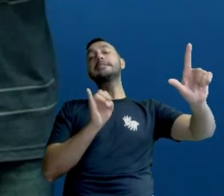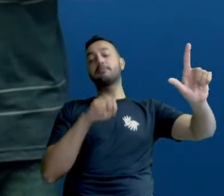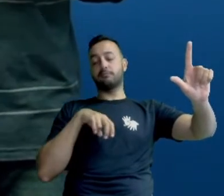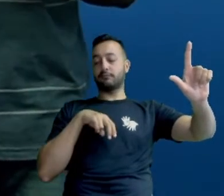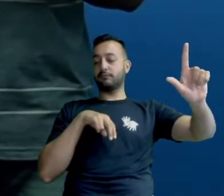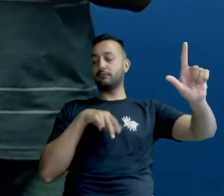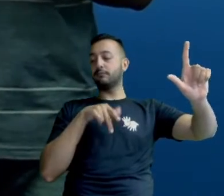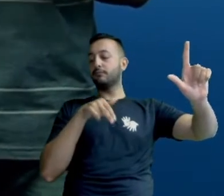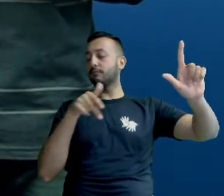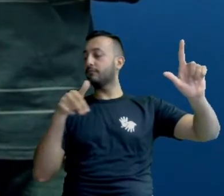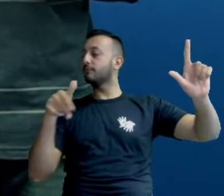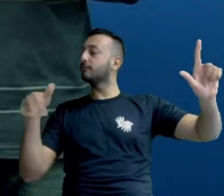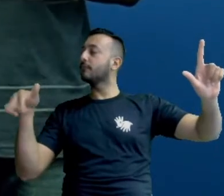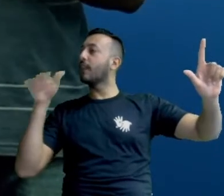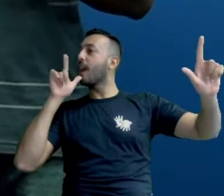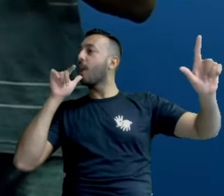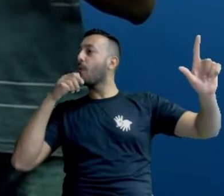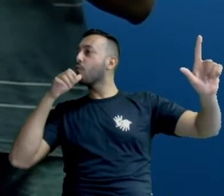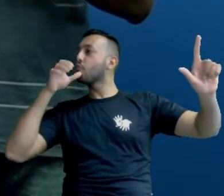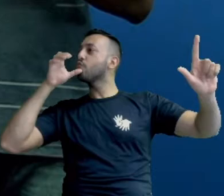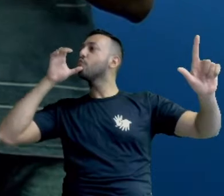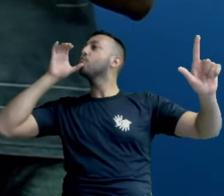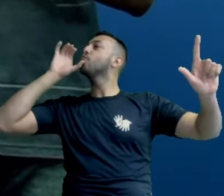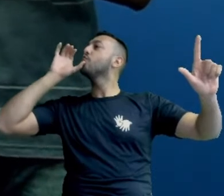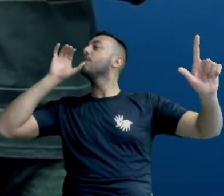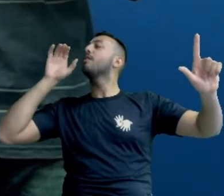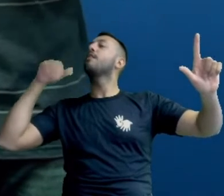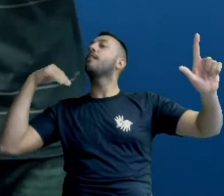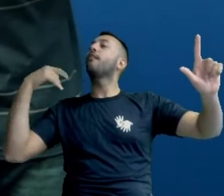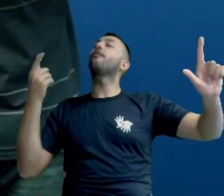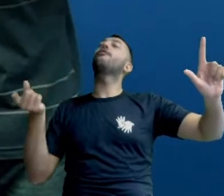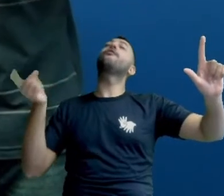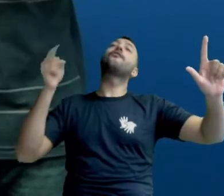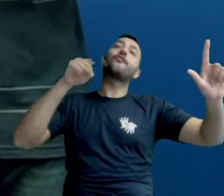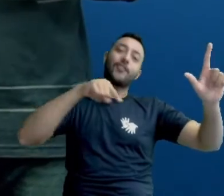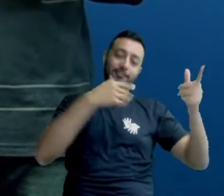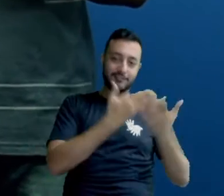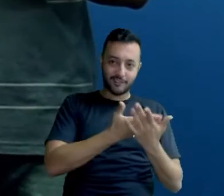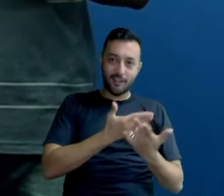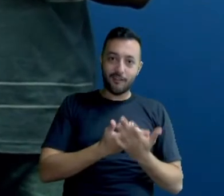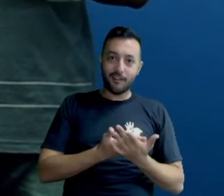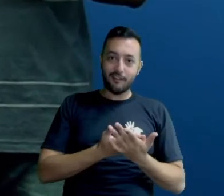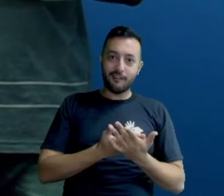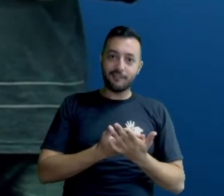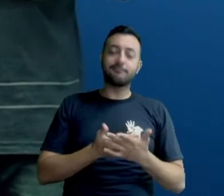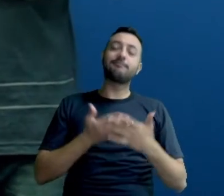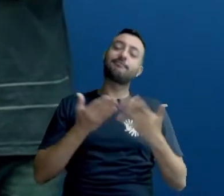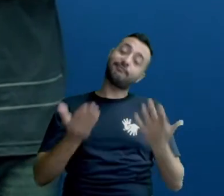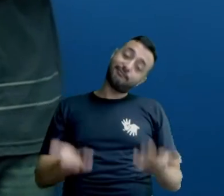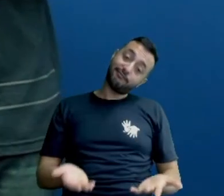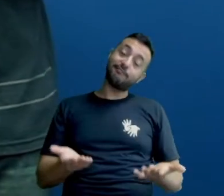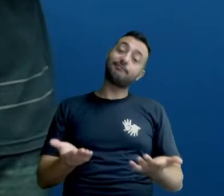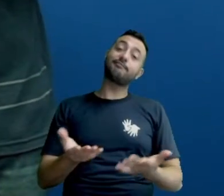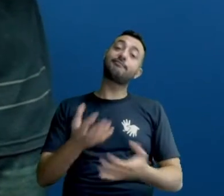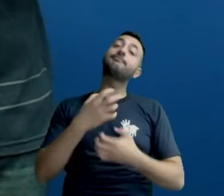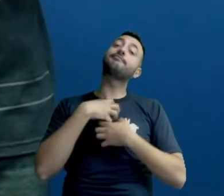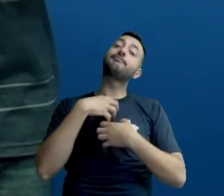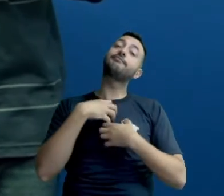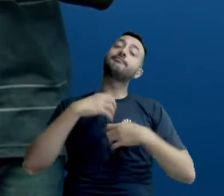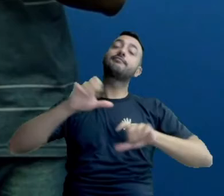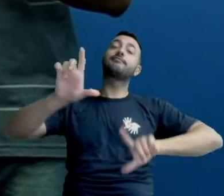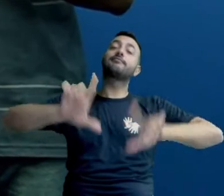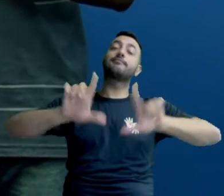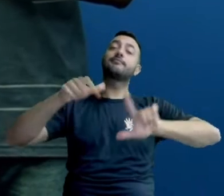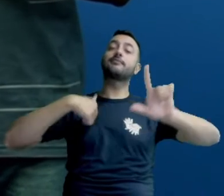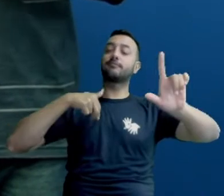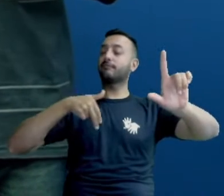água lá na cozinha e retorna para assistir a aula rapidamente, nesse caso, você, em relação à TV, você